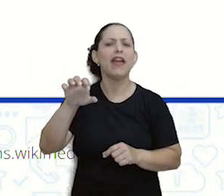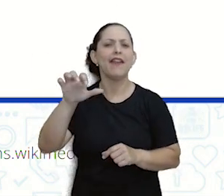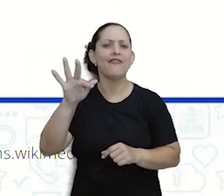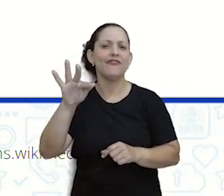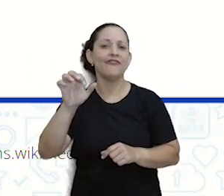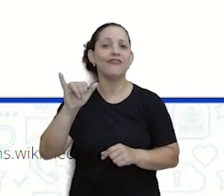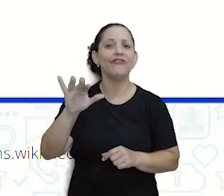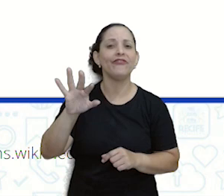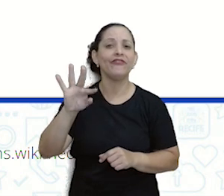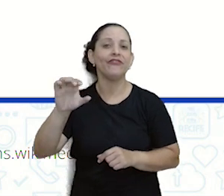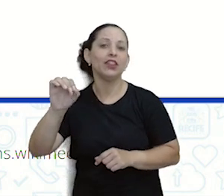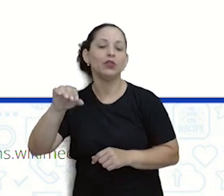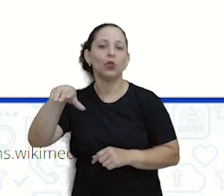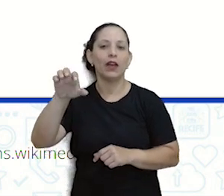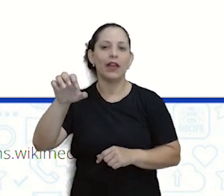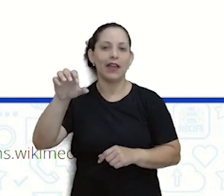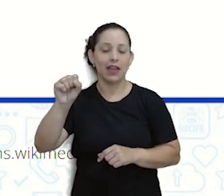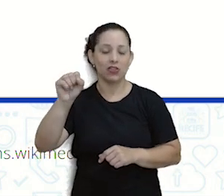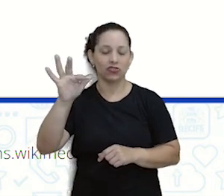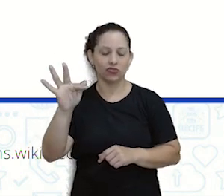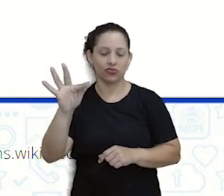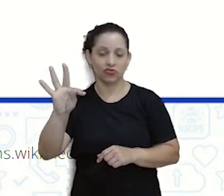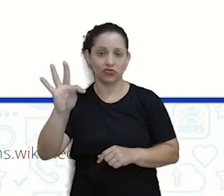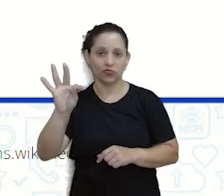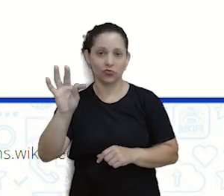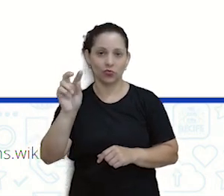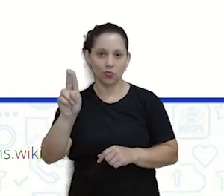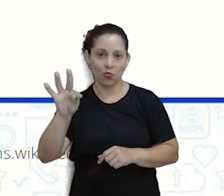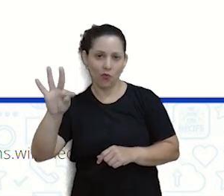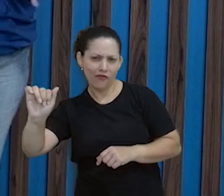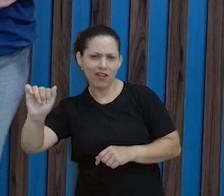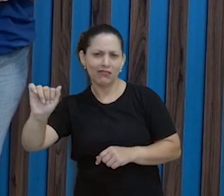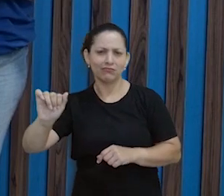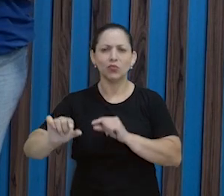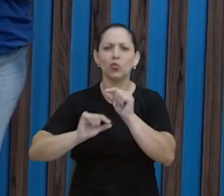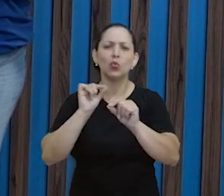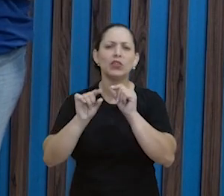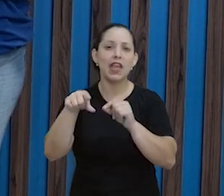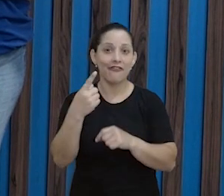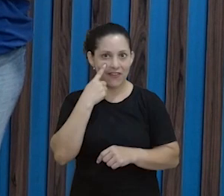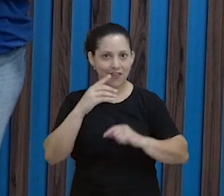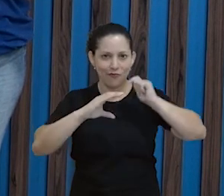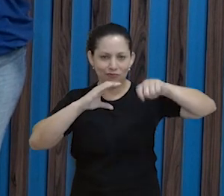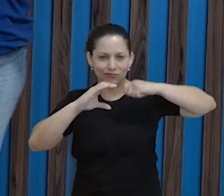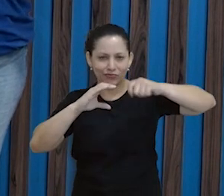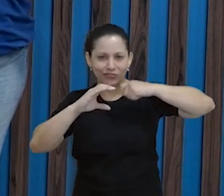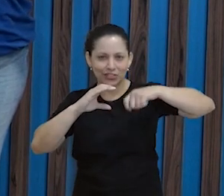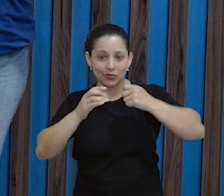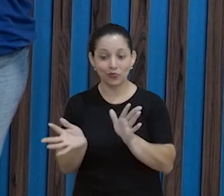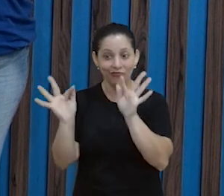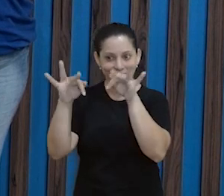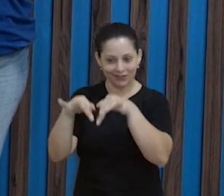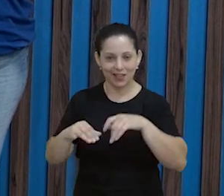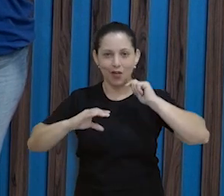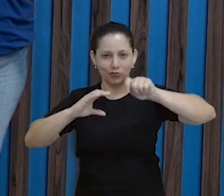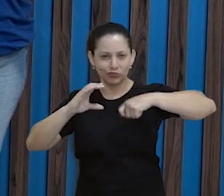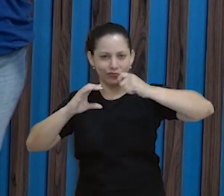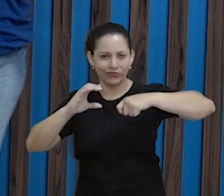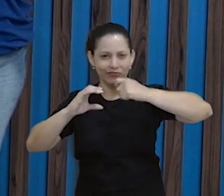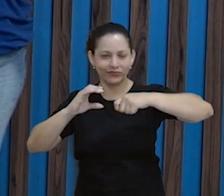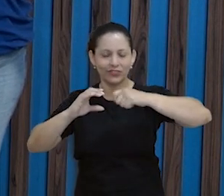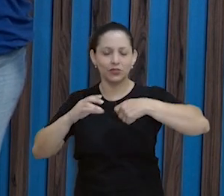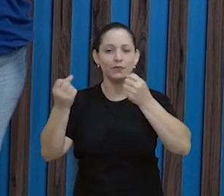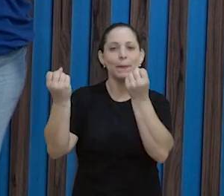próximo slide um videozinho curtinho, só para a gente dar uma relembrada. E vocês vão ver que no finalzinho desse vídeo, ele